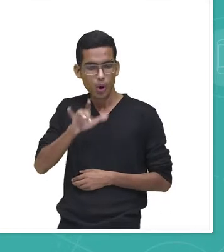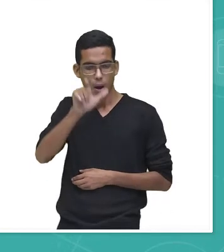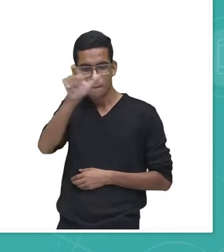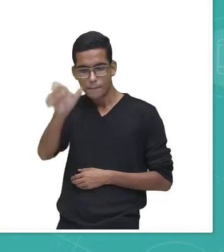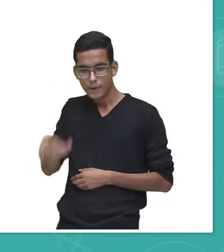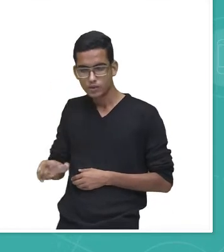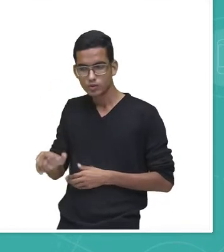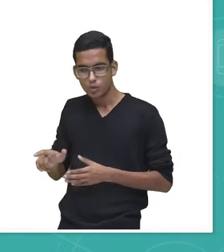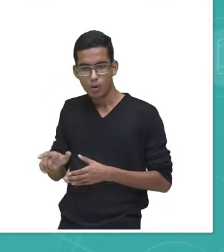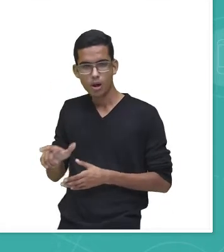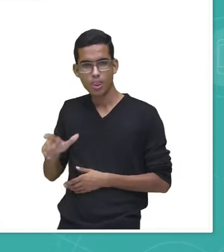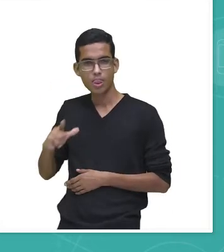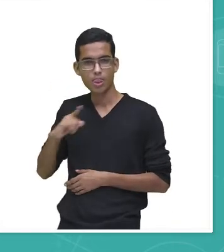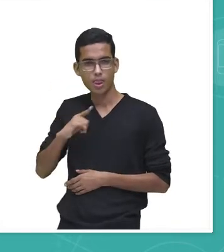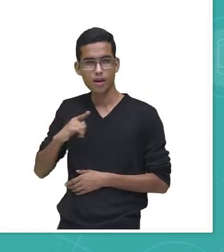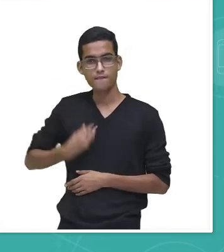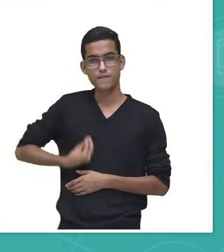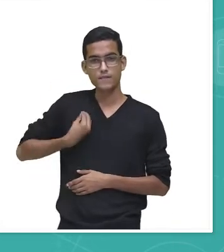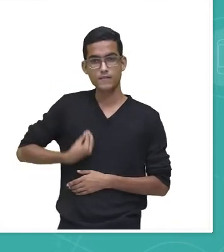de uma igreja.